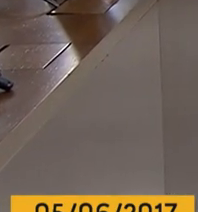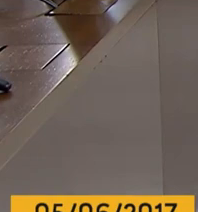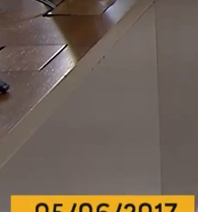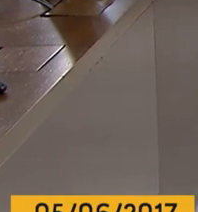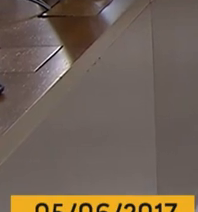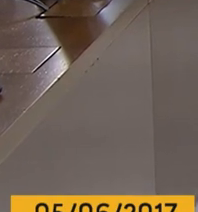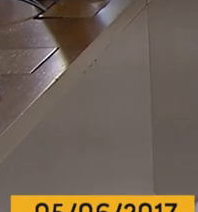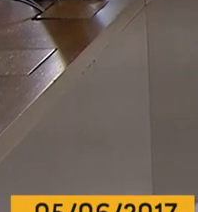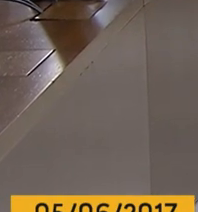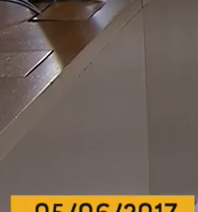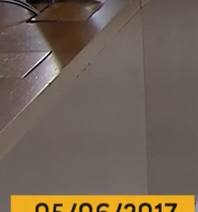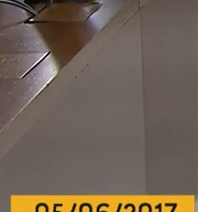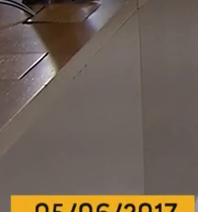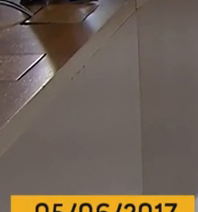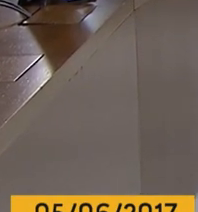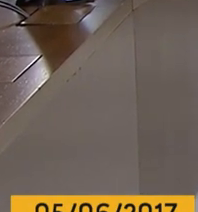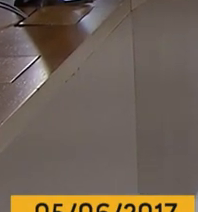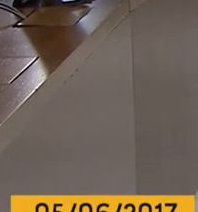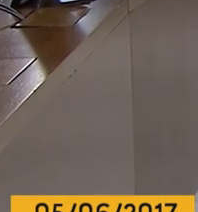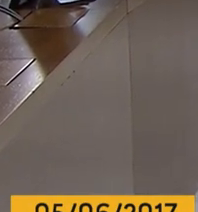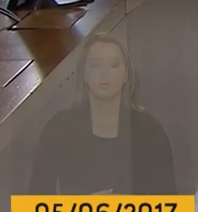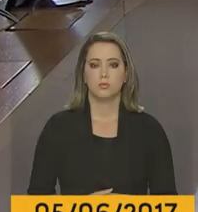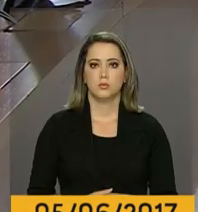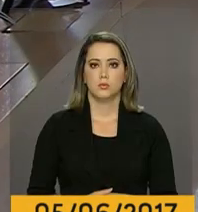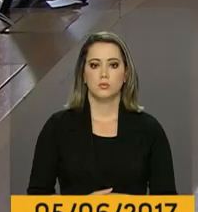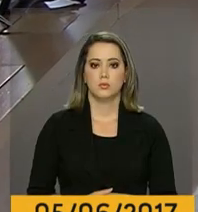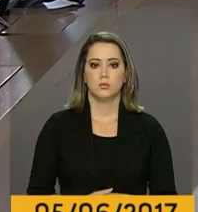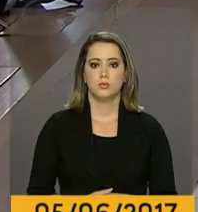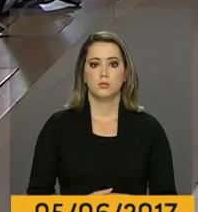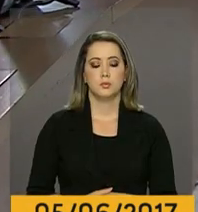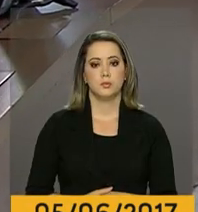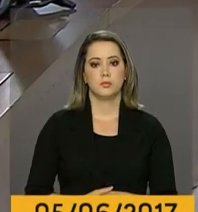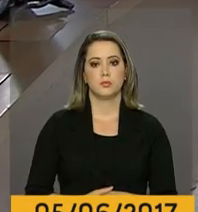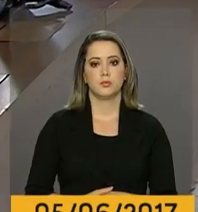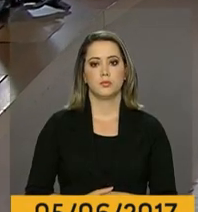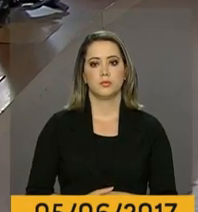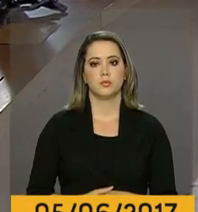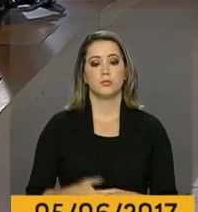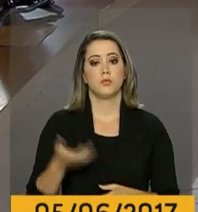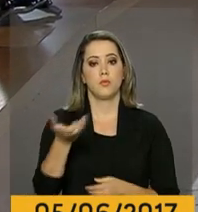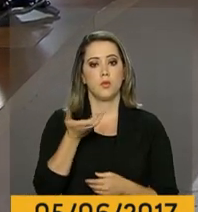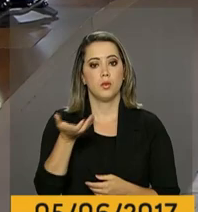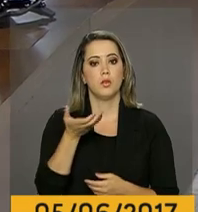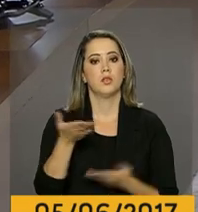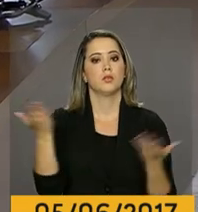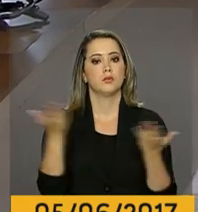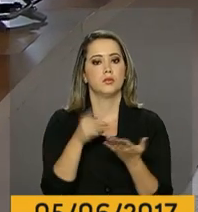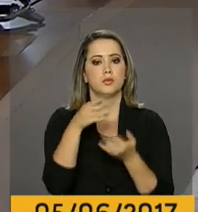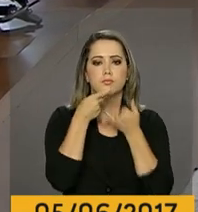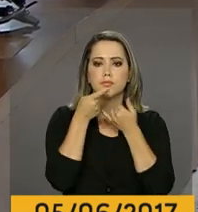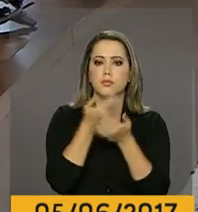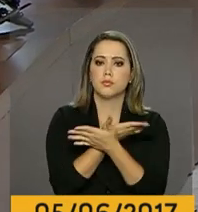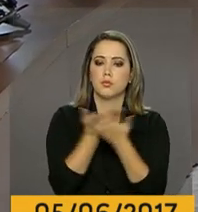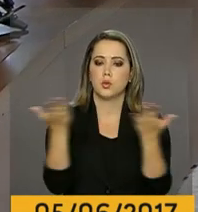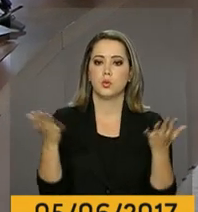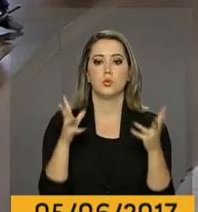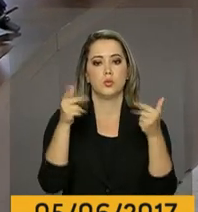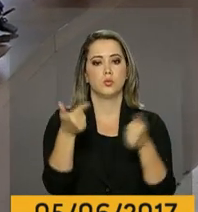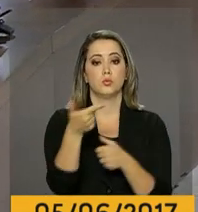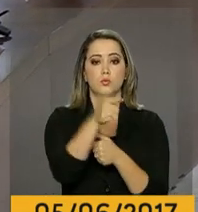muito bem meus senhores e minhas senhoras eu quero quero agora cumprimentá-los a todos mais uma vez coletivamente né